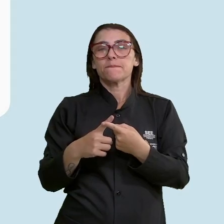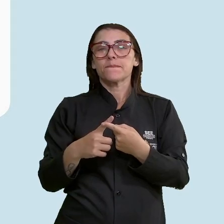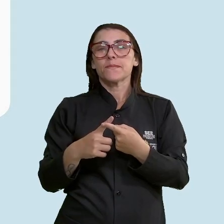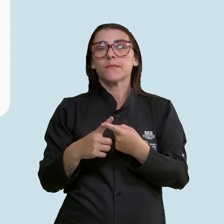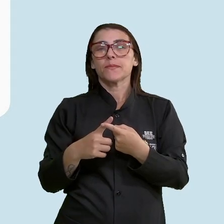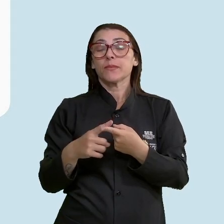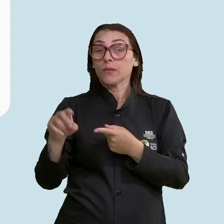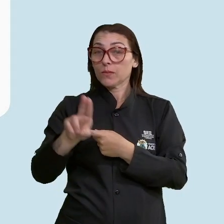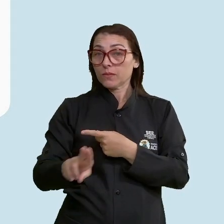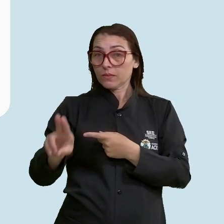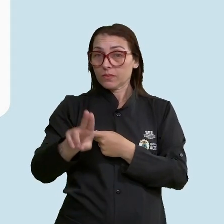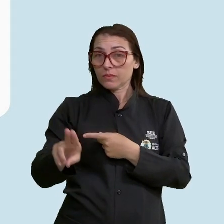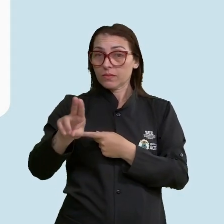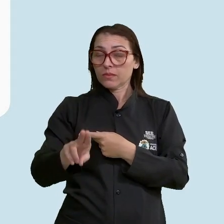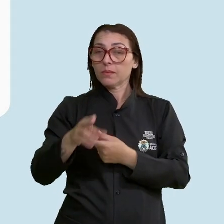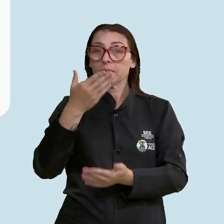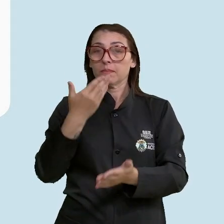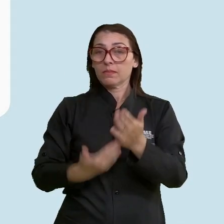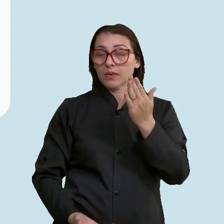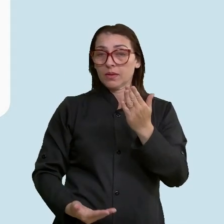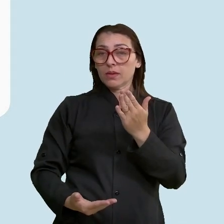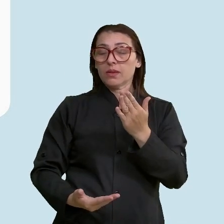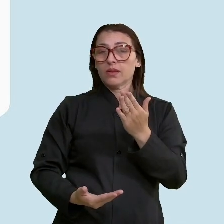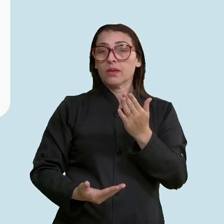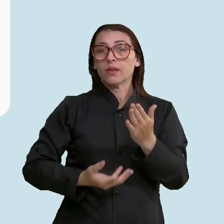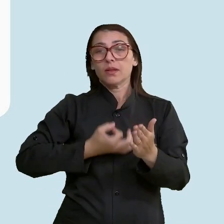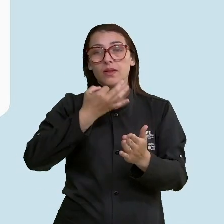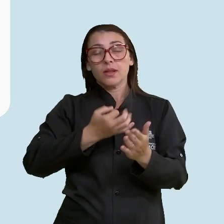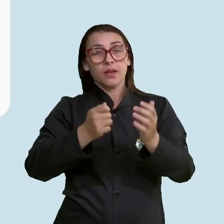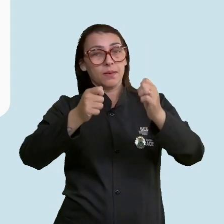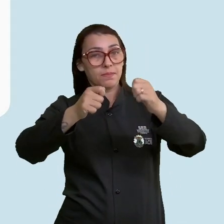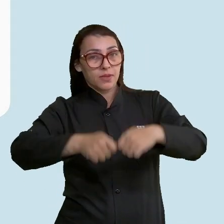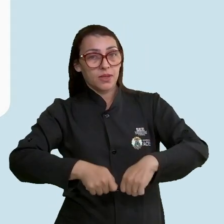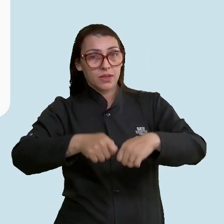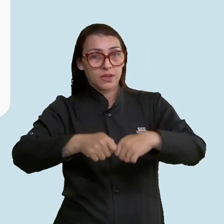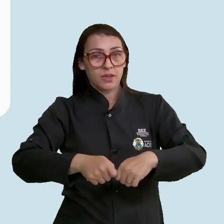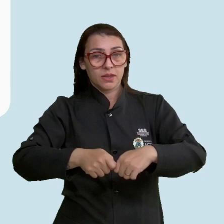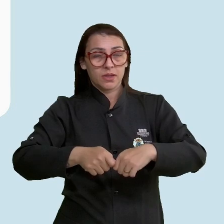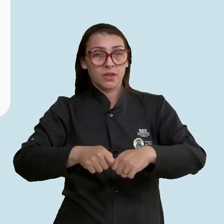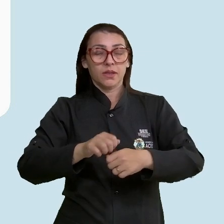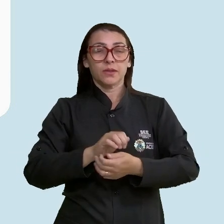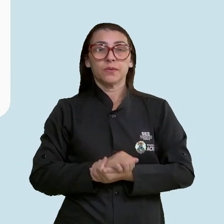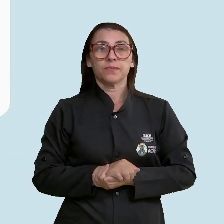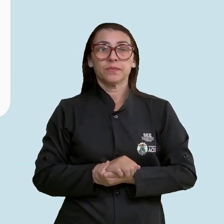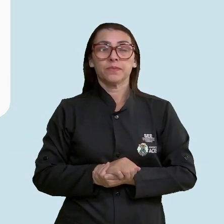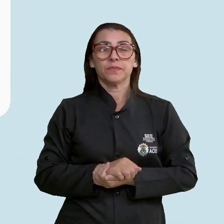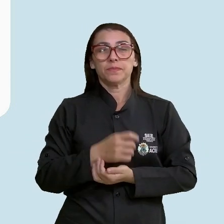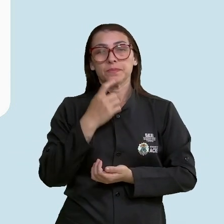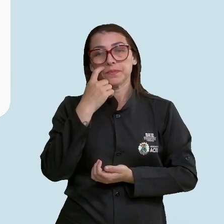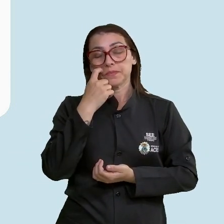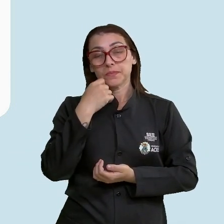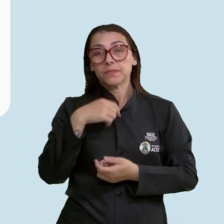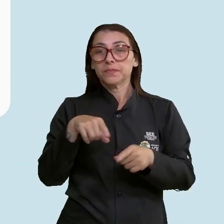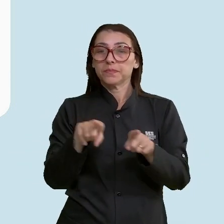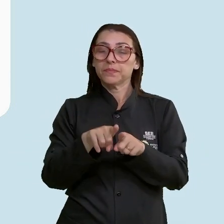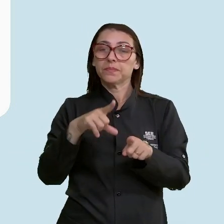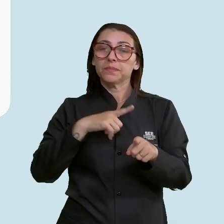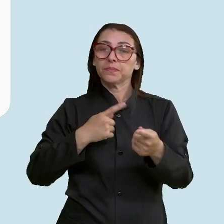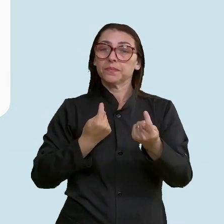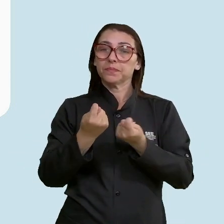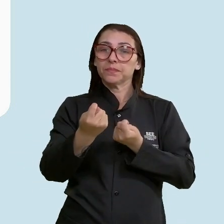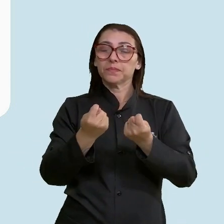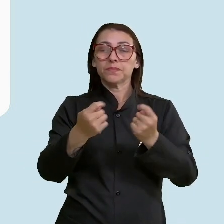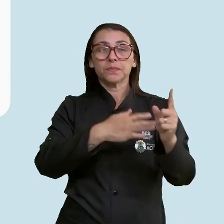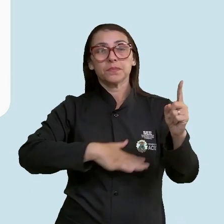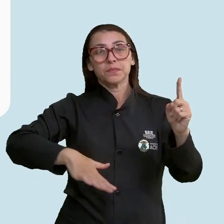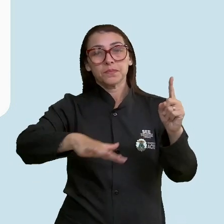meros consumidores, perdendo o senso crítico e a capacidade de discernimento. Tem também a questão do controle social,